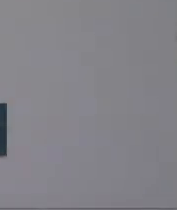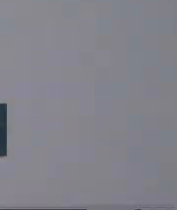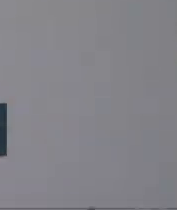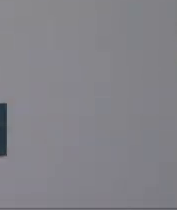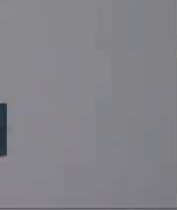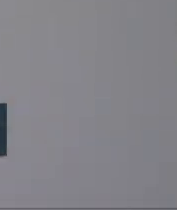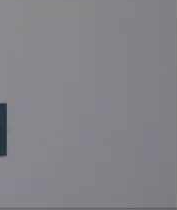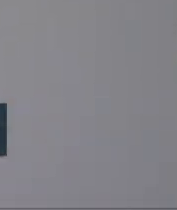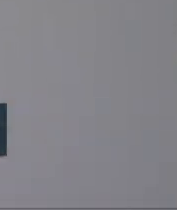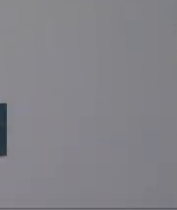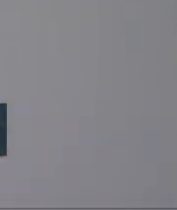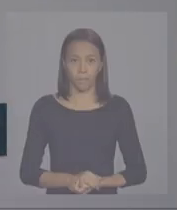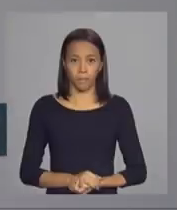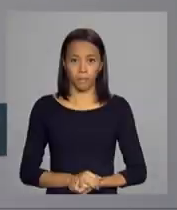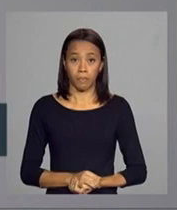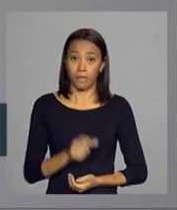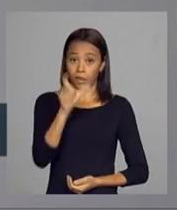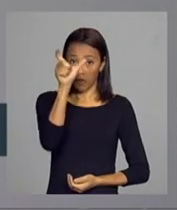Senhora presidente,